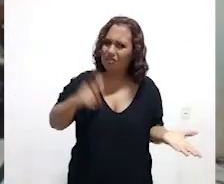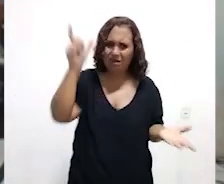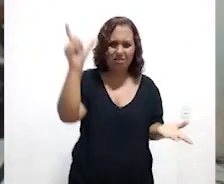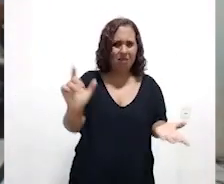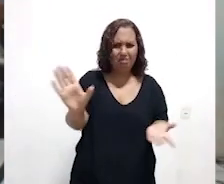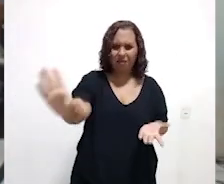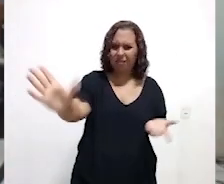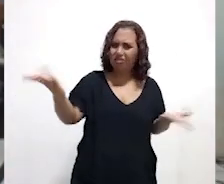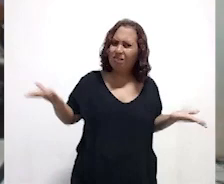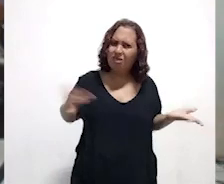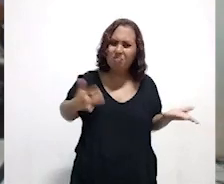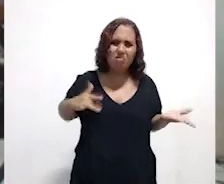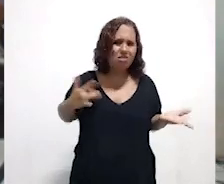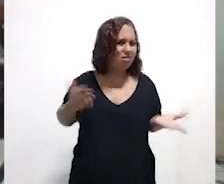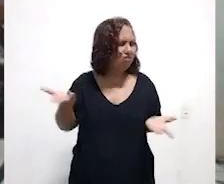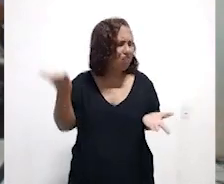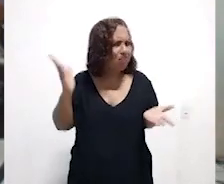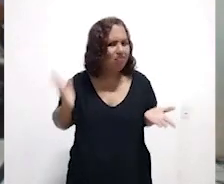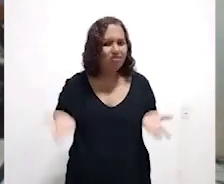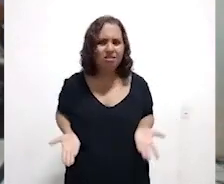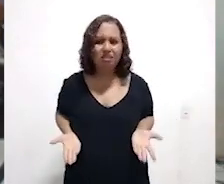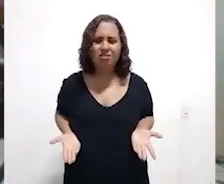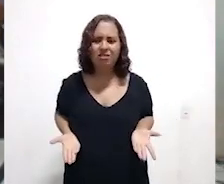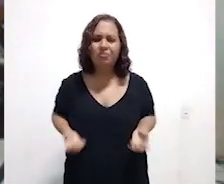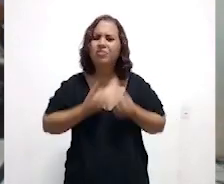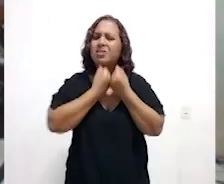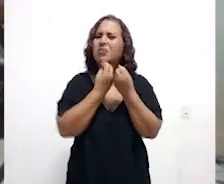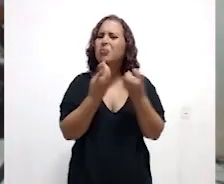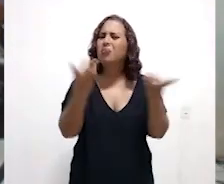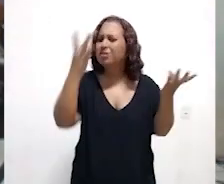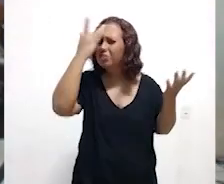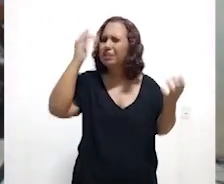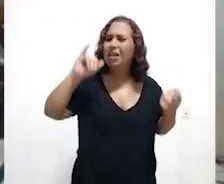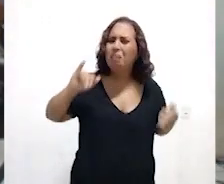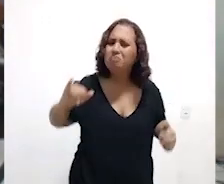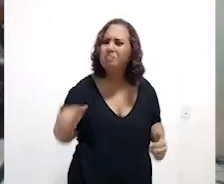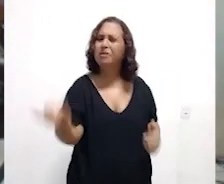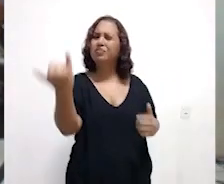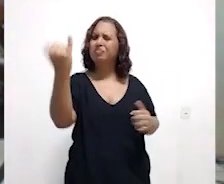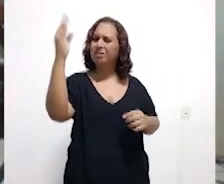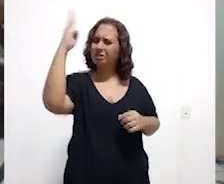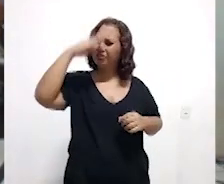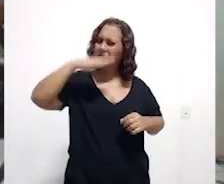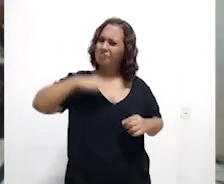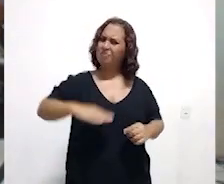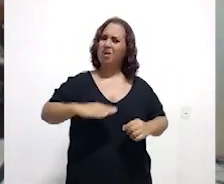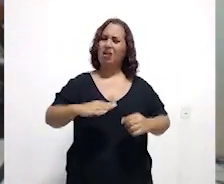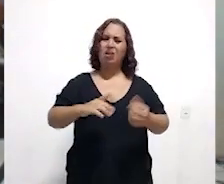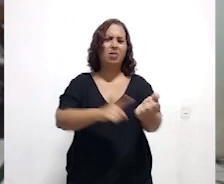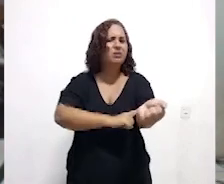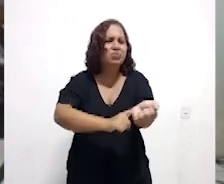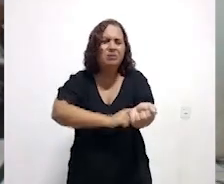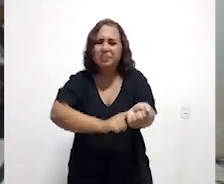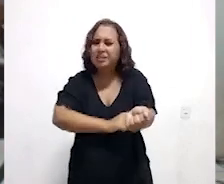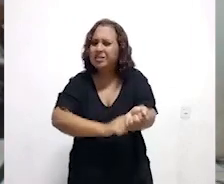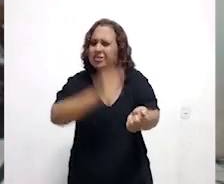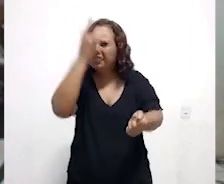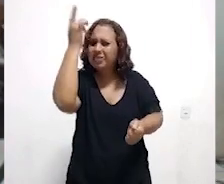Quantos não estão assim também se aproveitando do mal, né, do desespero para